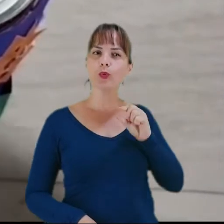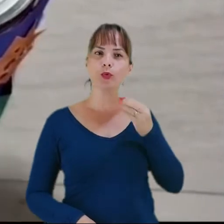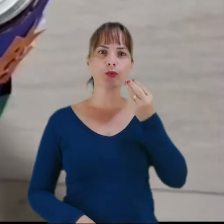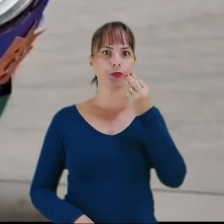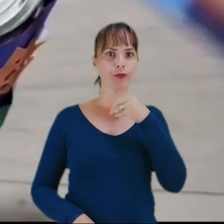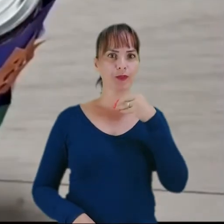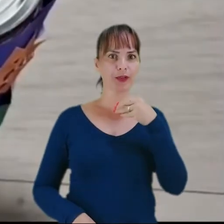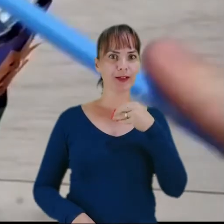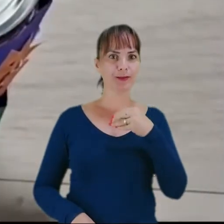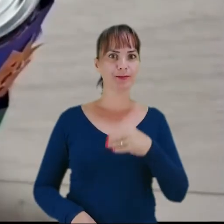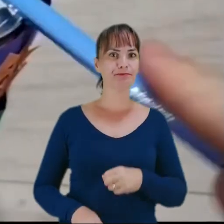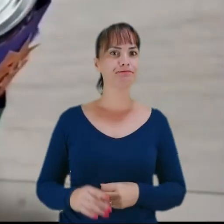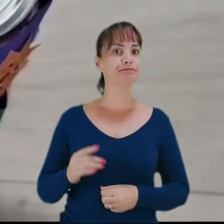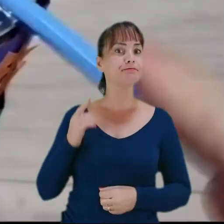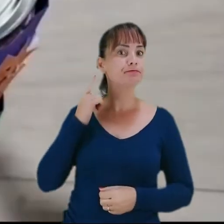Este